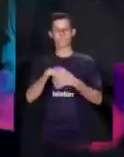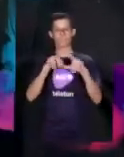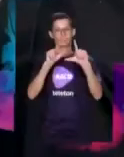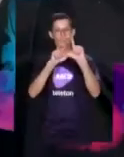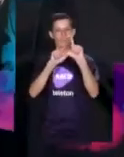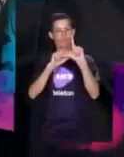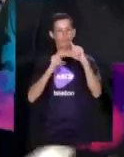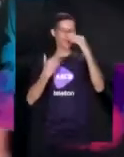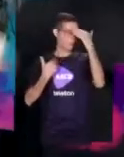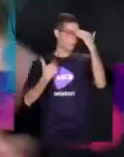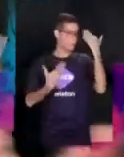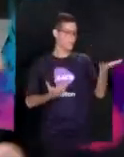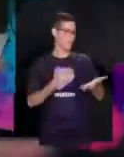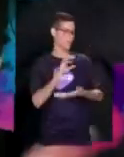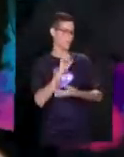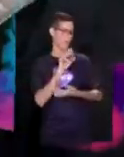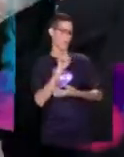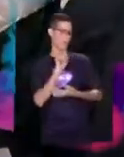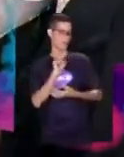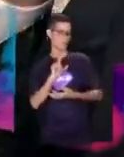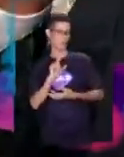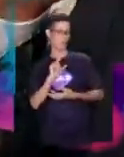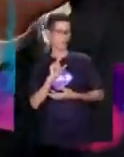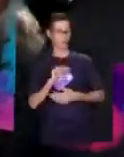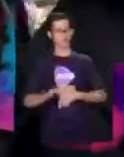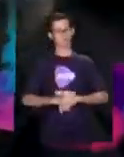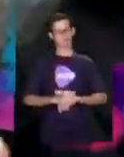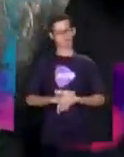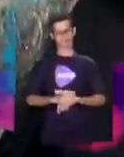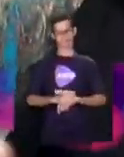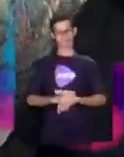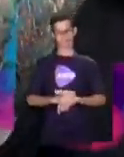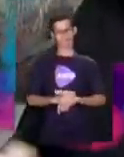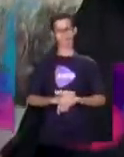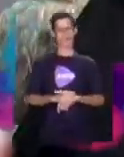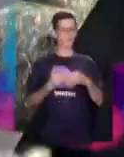acontecer. Obrigado, Carol. Uhul! Obrigado, viu? Olha.